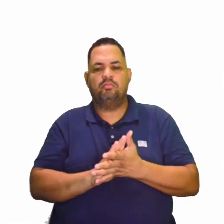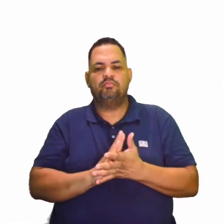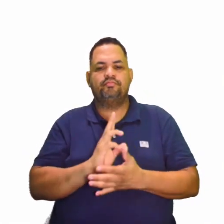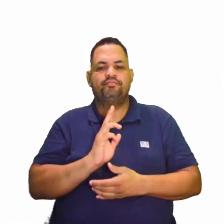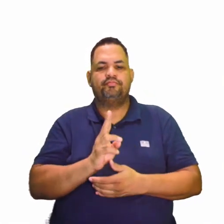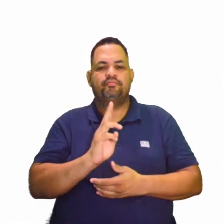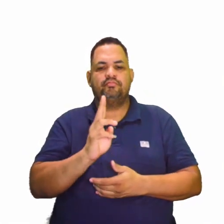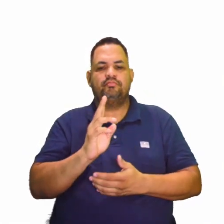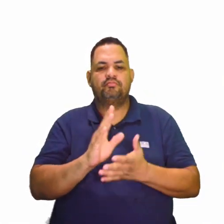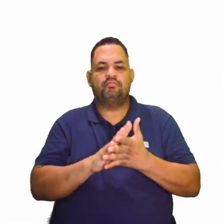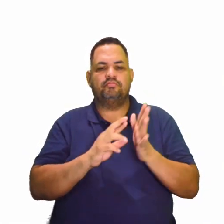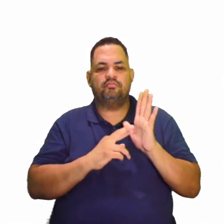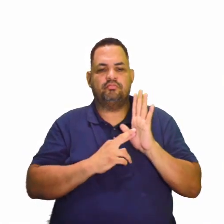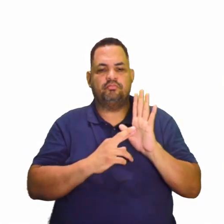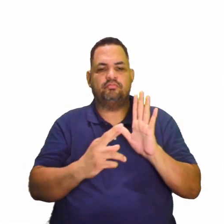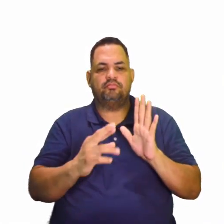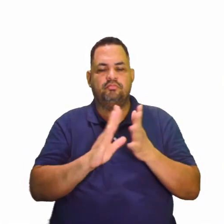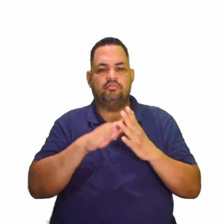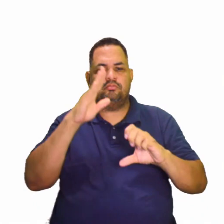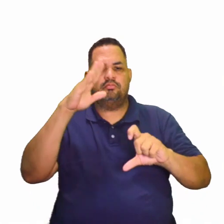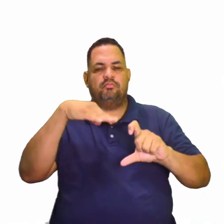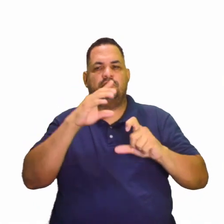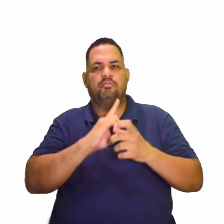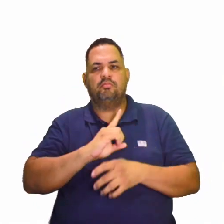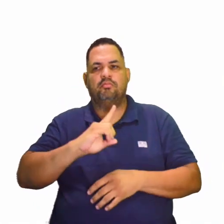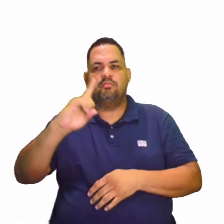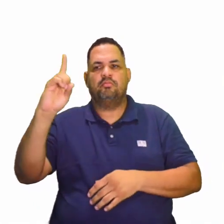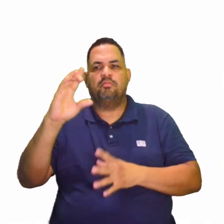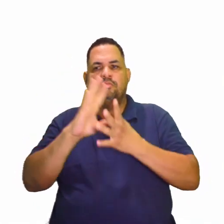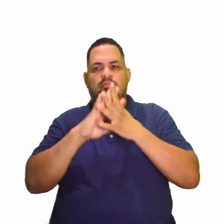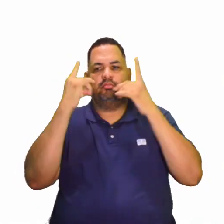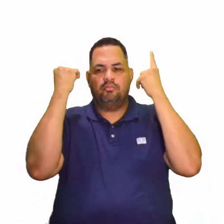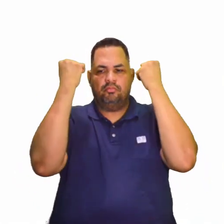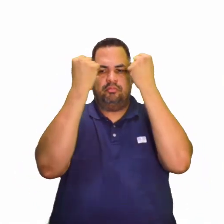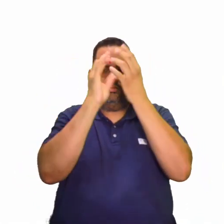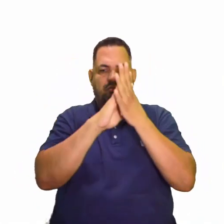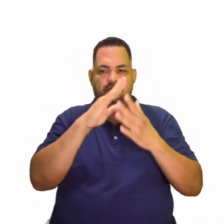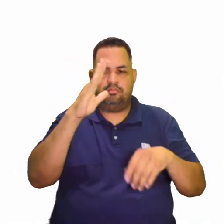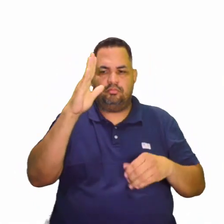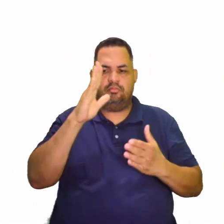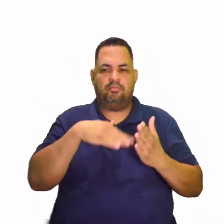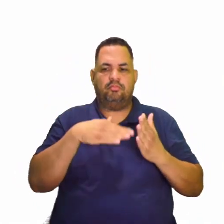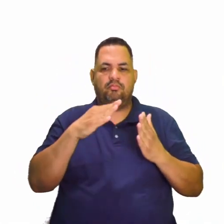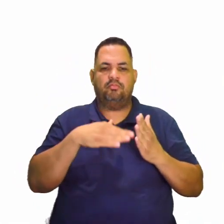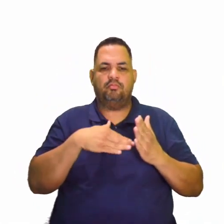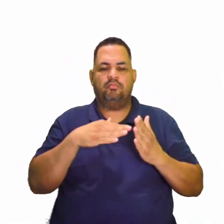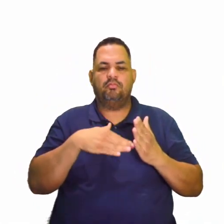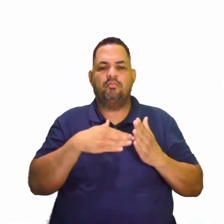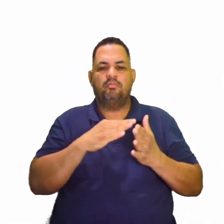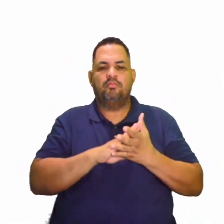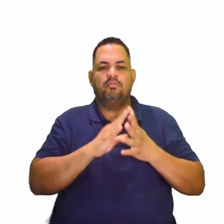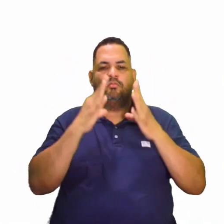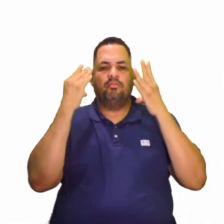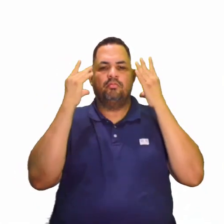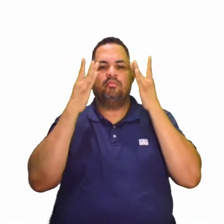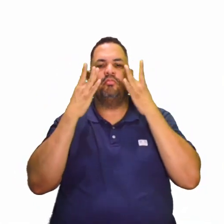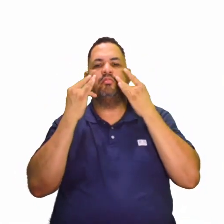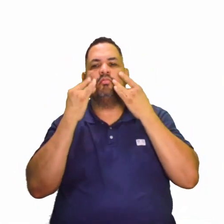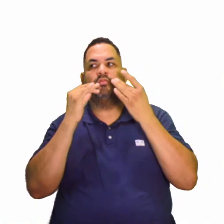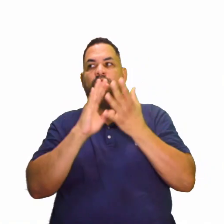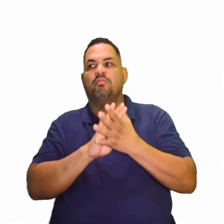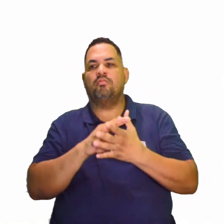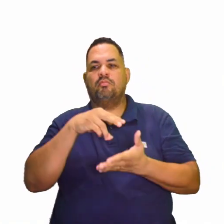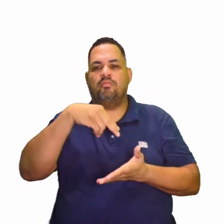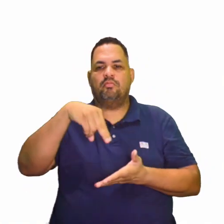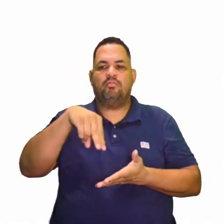sempre representavam mitologia dos deuses gregos, né? Tanto na pintura também, no teatro, na